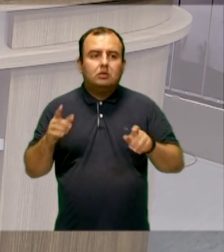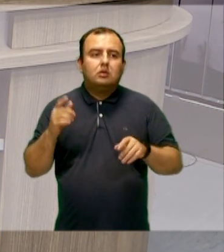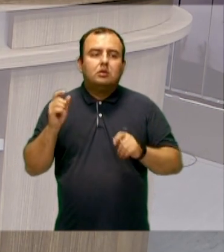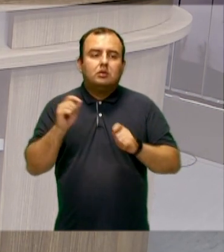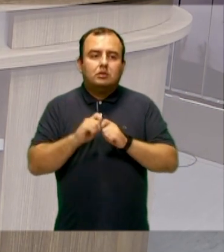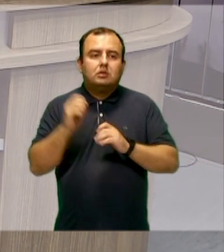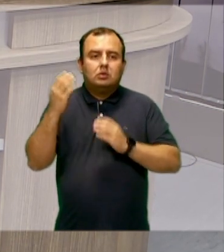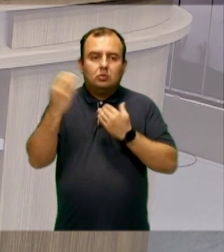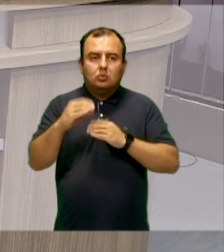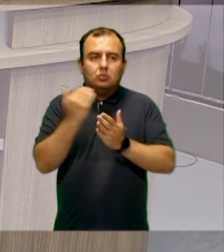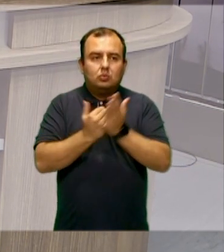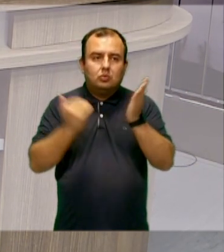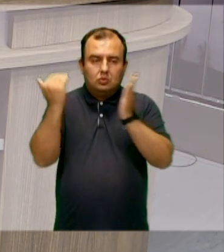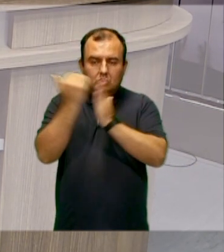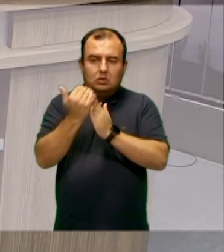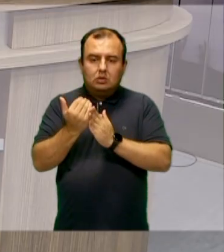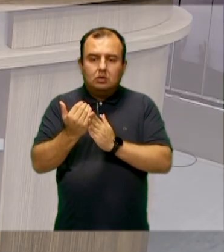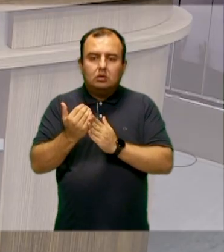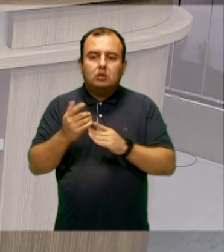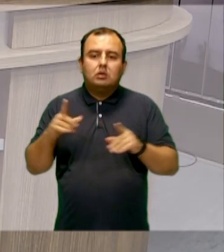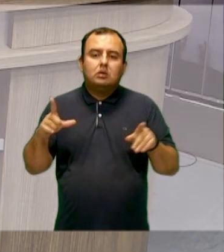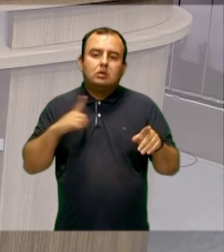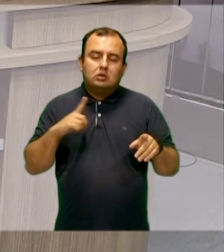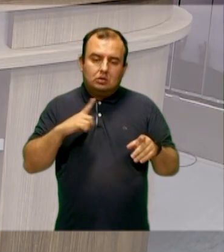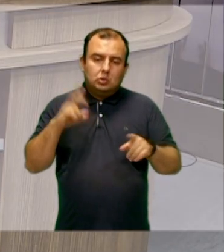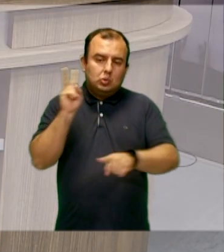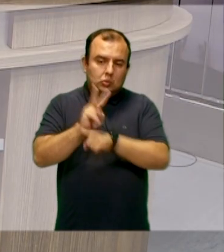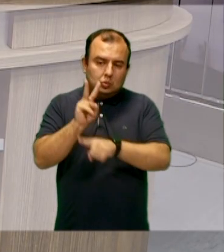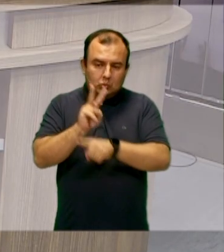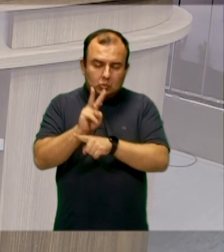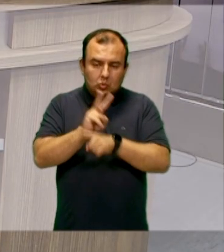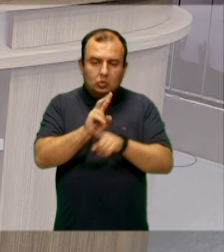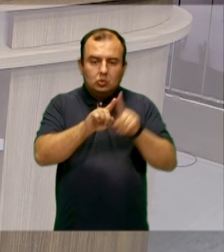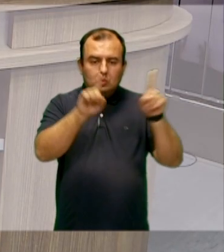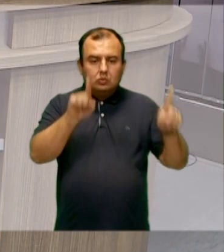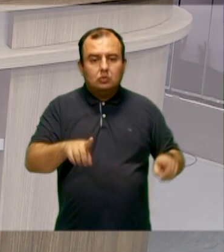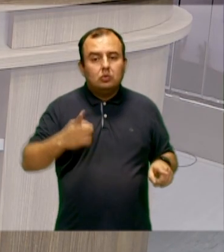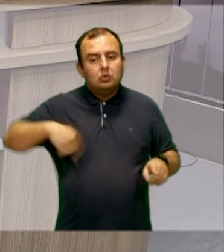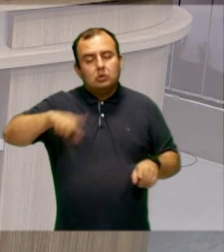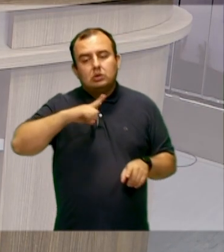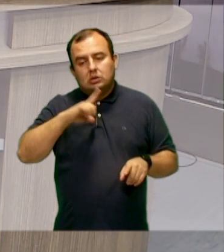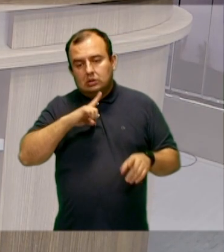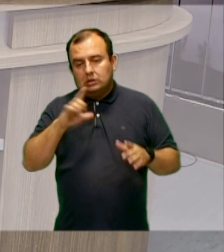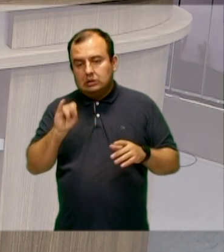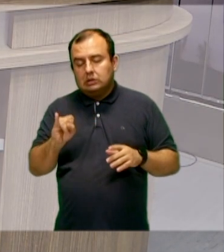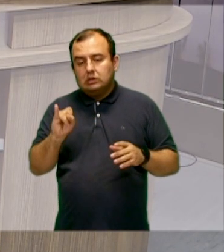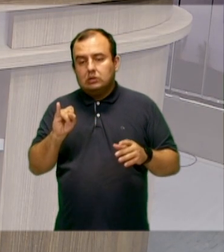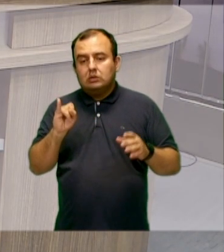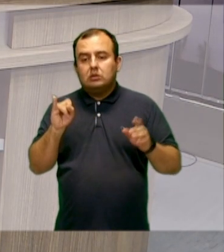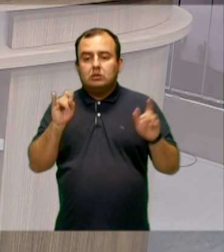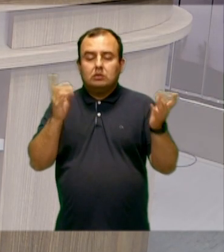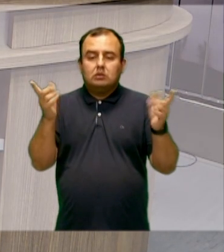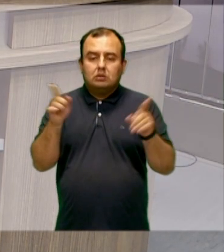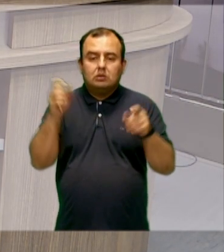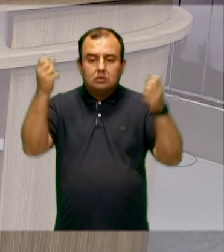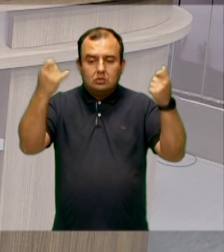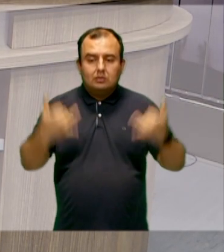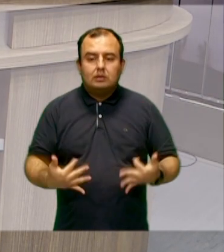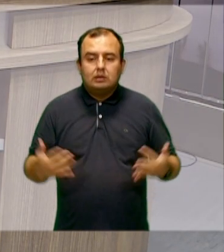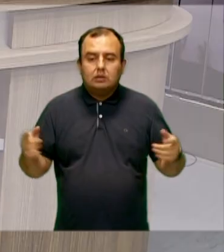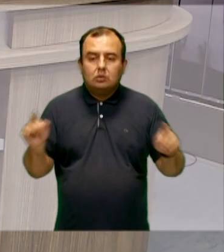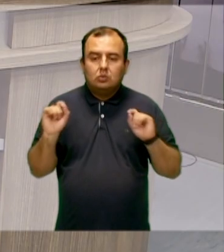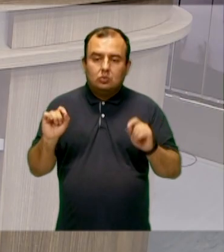concursos. Porém, também tem a questão dos servidores que a gente tem, também tem que cuidar dos servidores que a gente tem. Né? Então, se a gente for entrar aqui na questão da